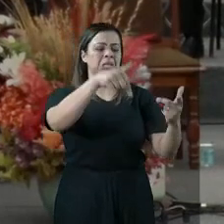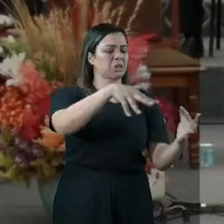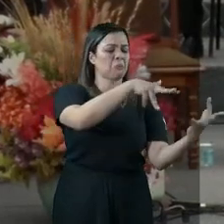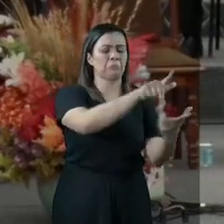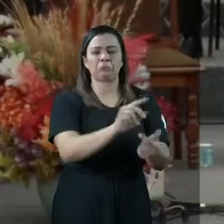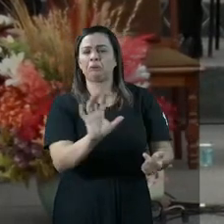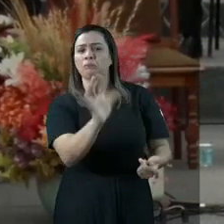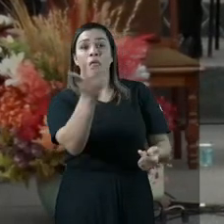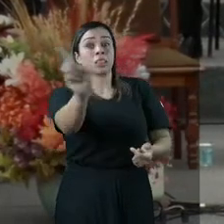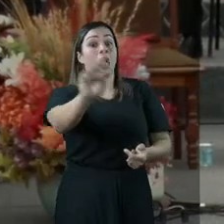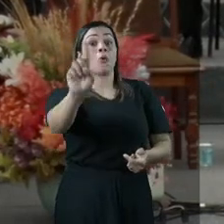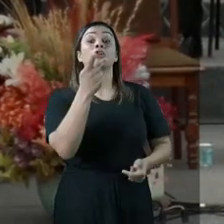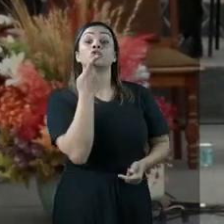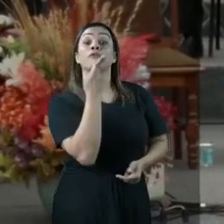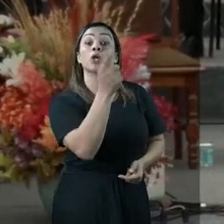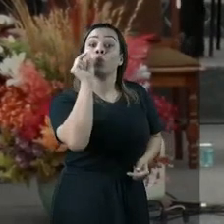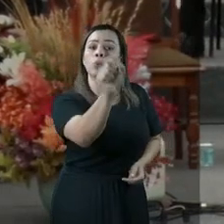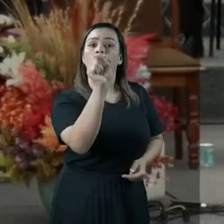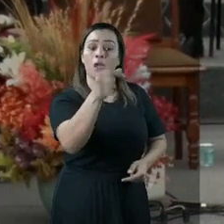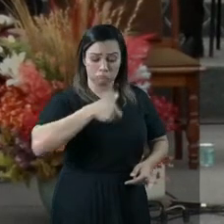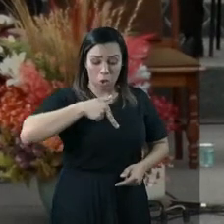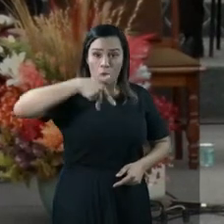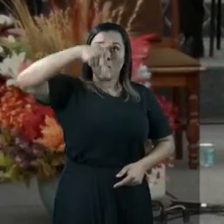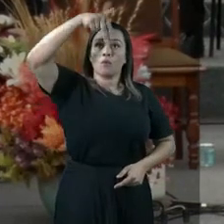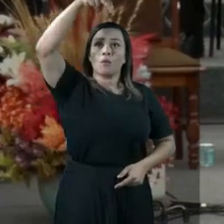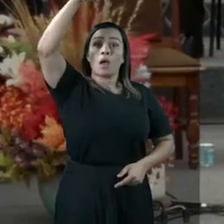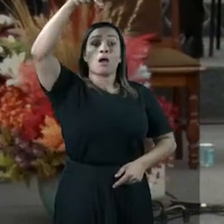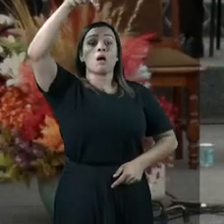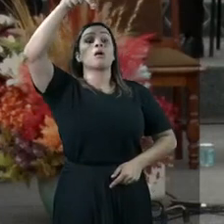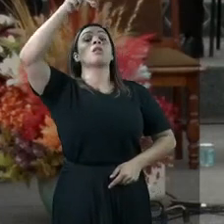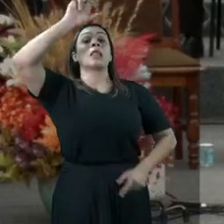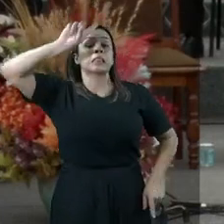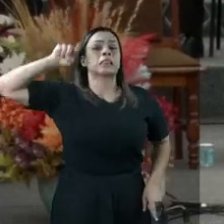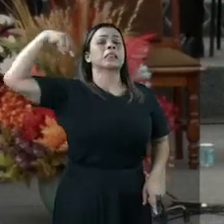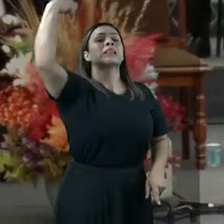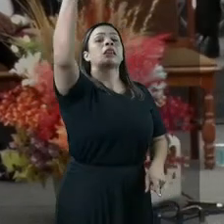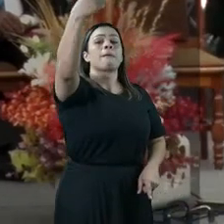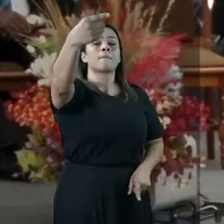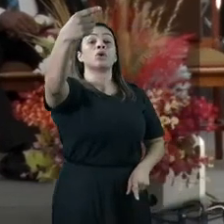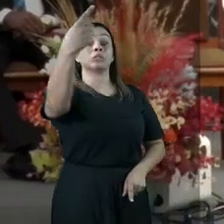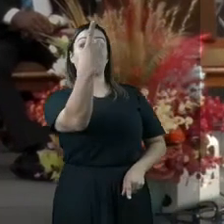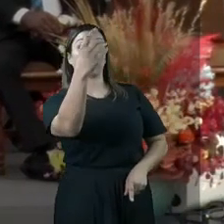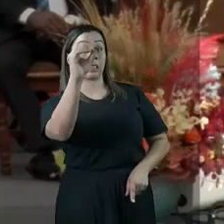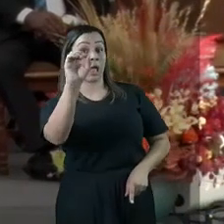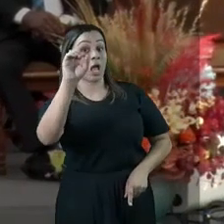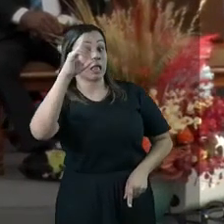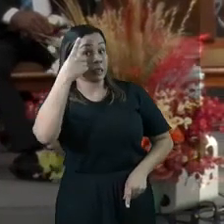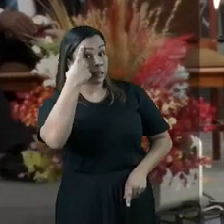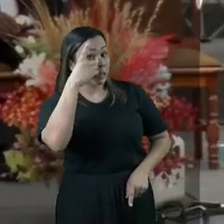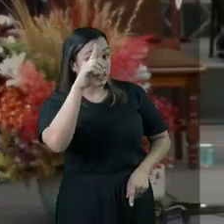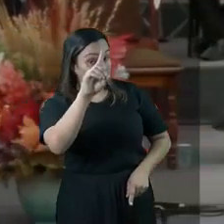que eu estou dizendo é que eu vou subir, mas depois que eu subir, 10 dias depois, descerá sobre vós